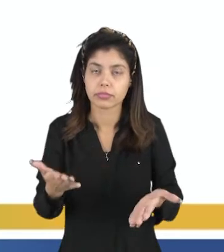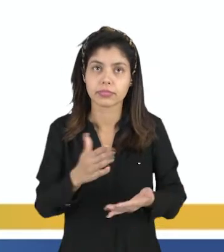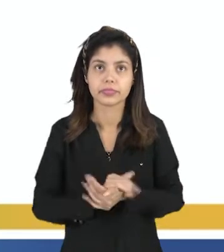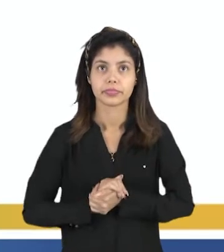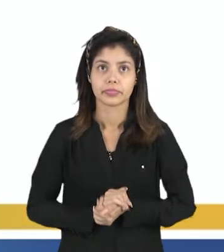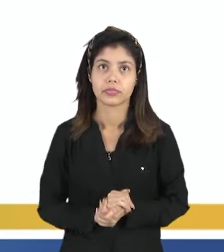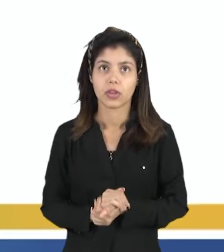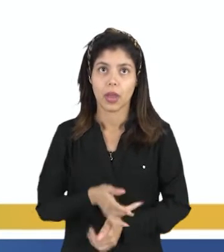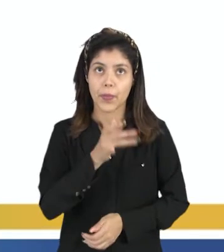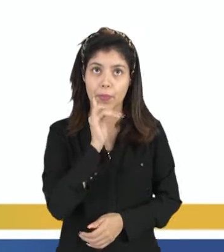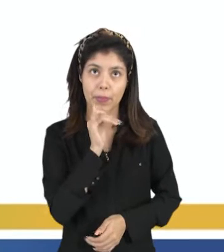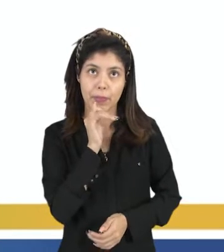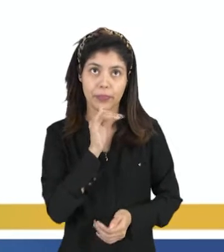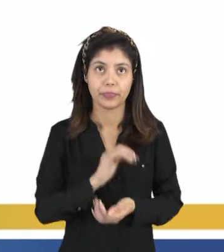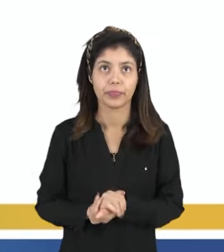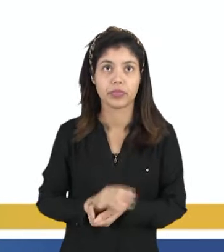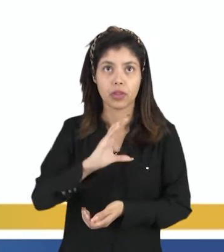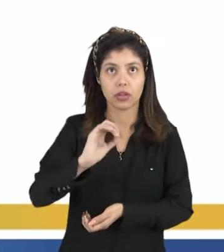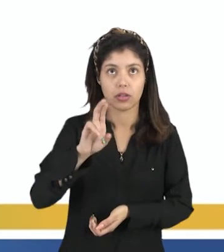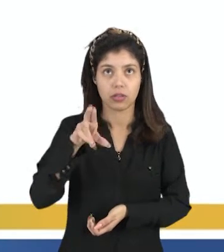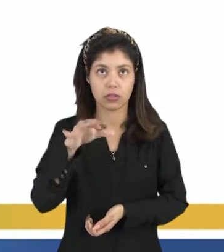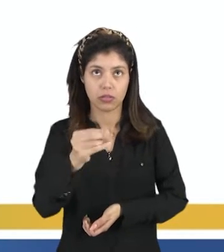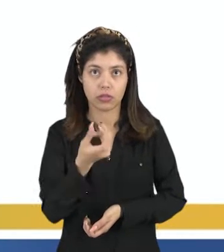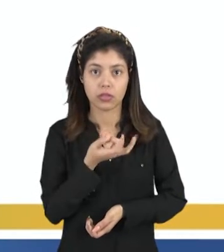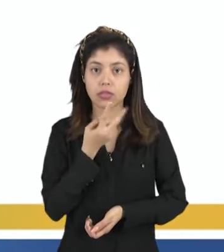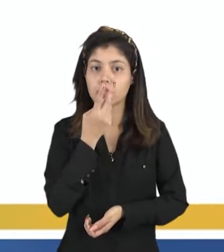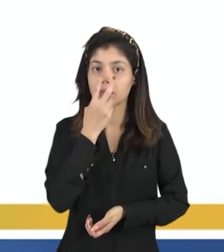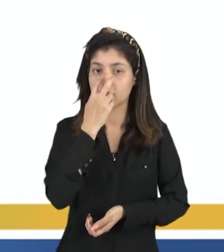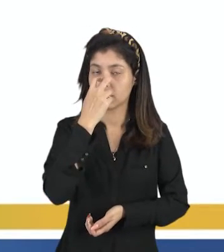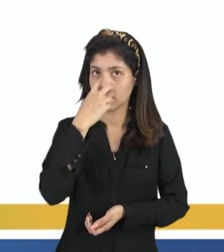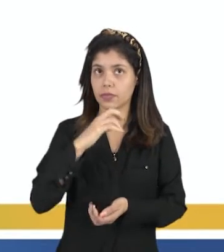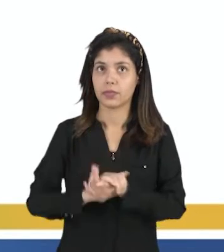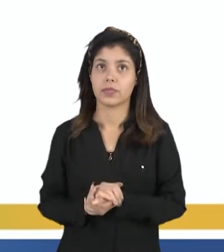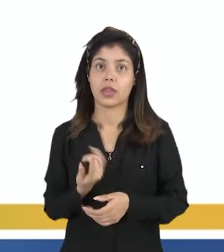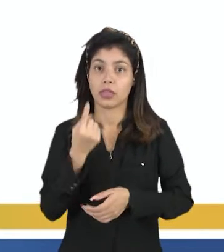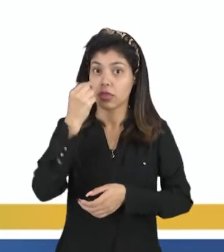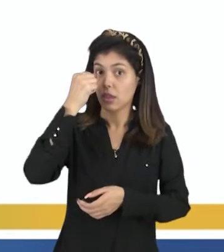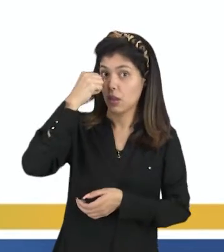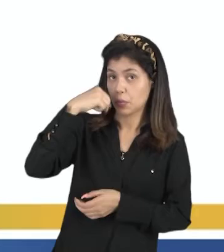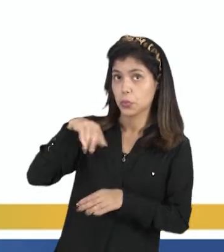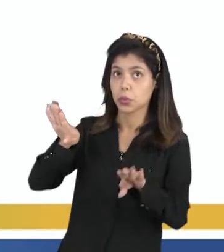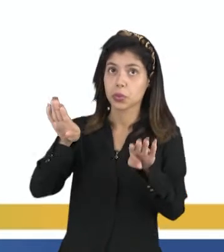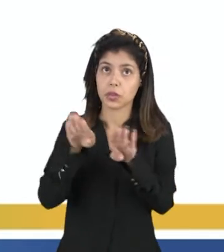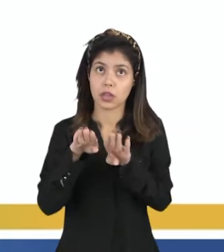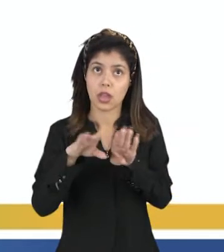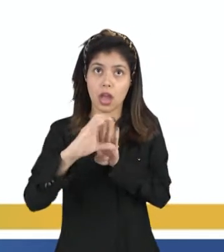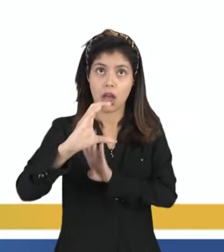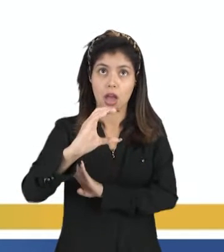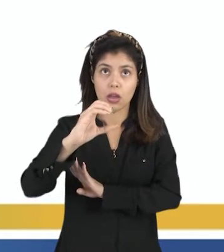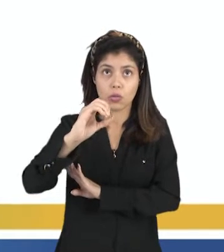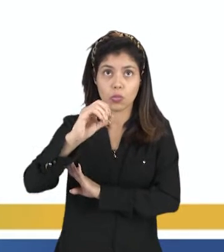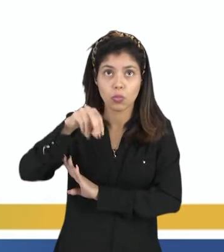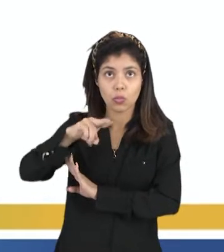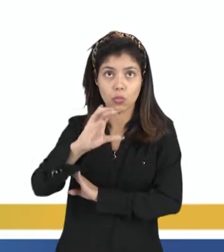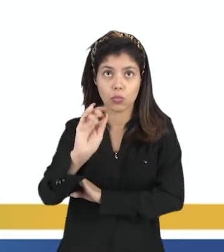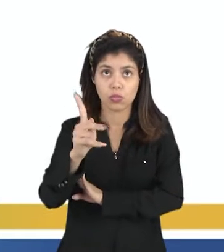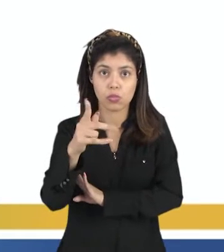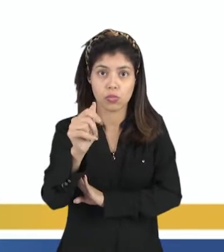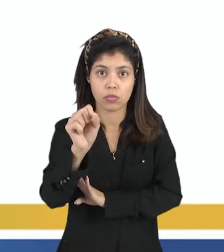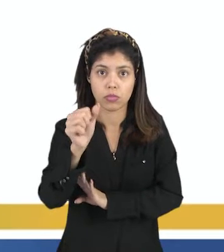também conhecidas como cornetos, que se encontram dentro das nossas narinas. Essas conchas,